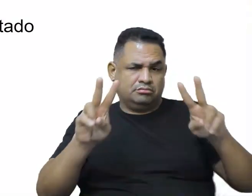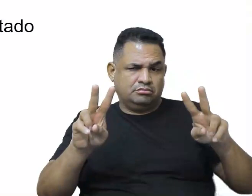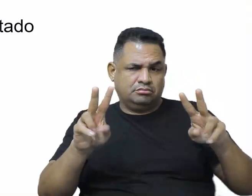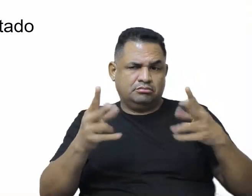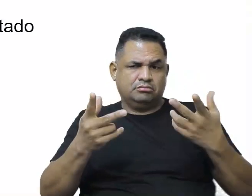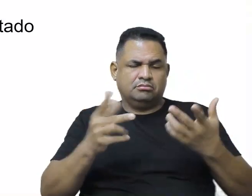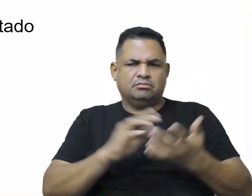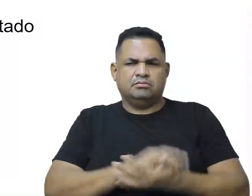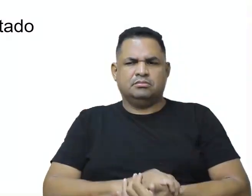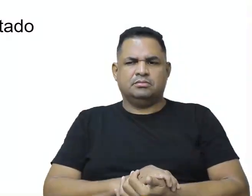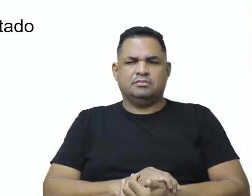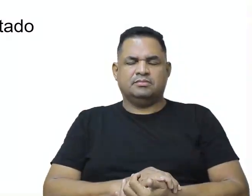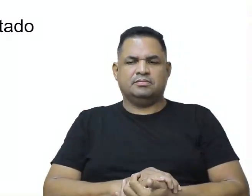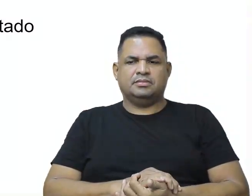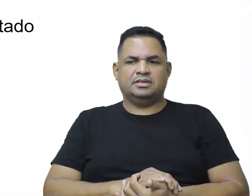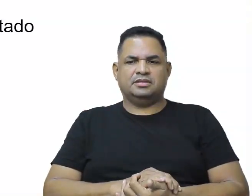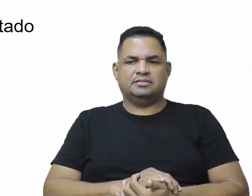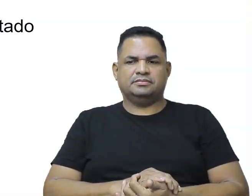é